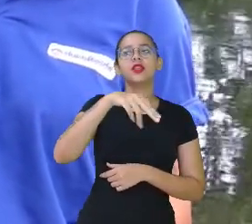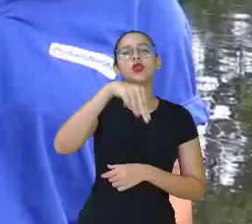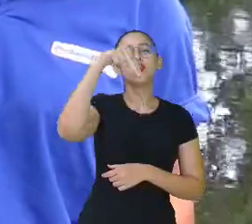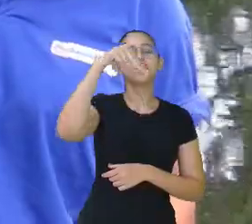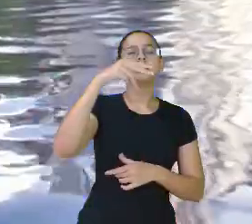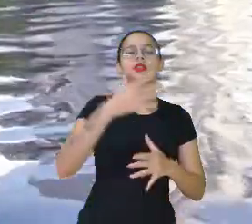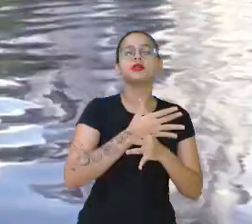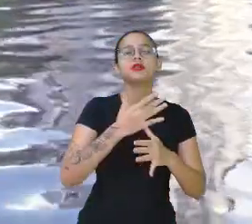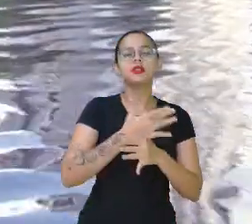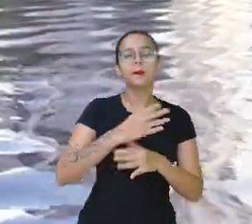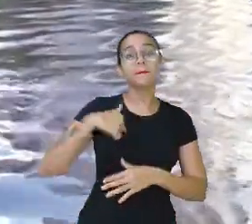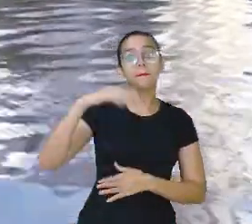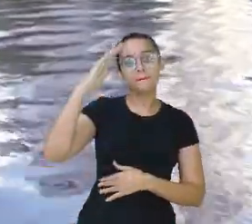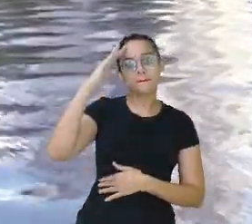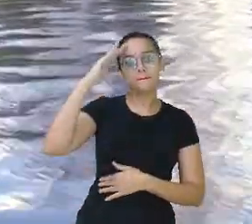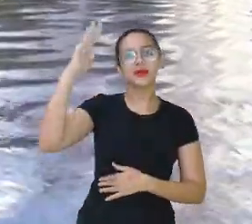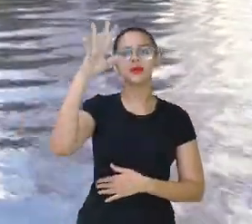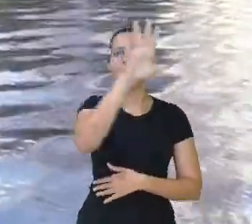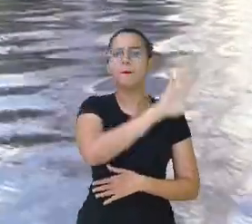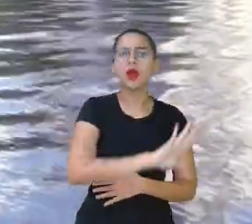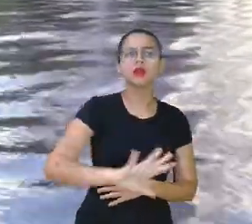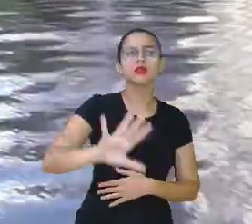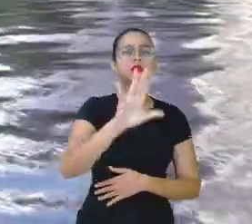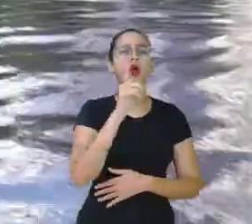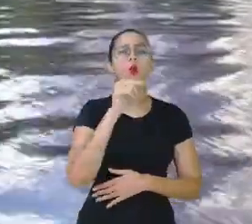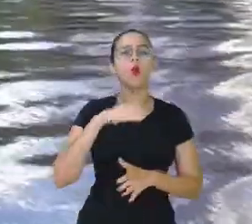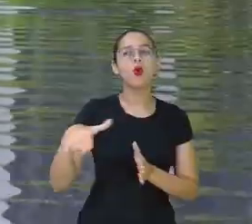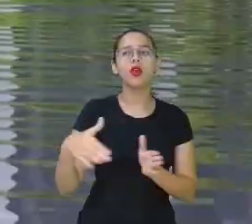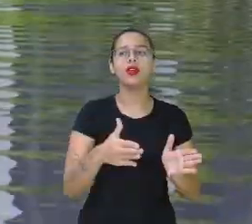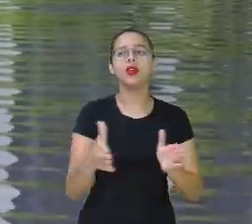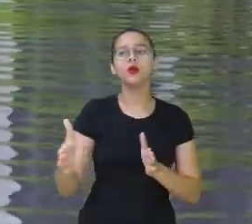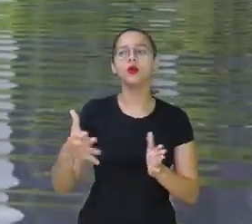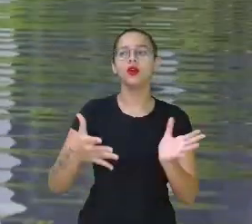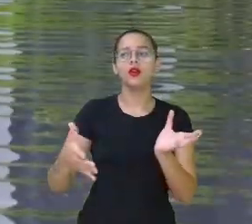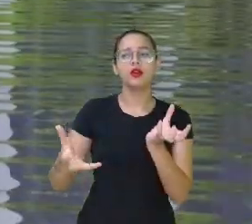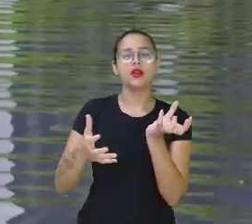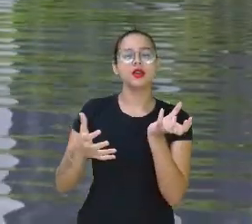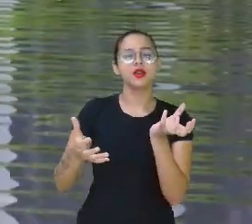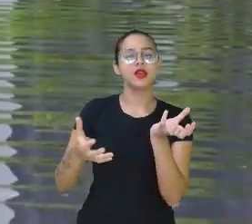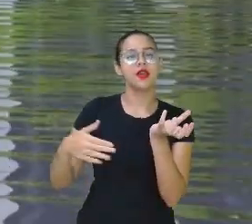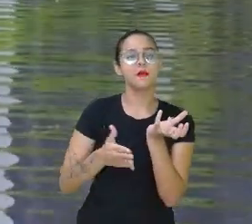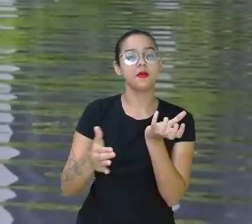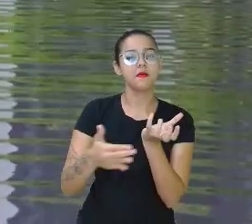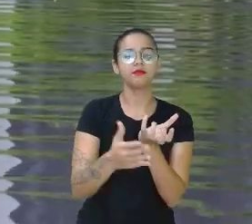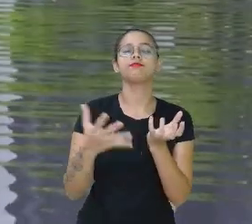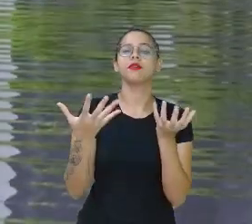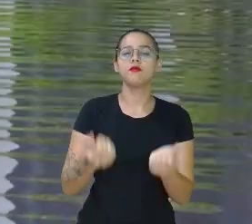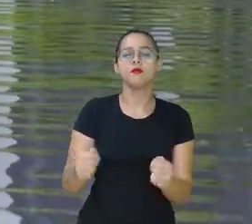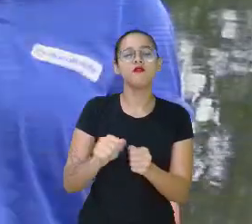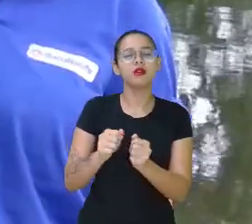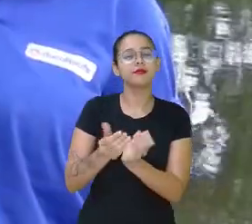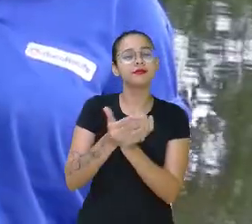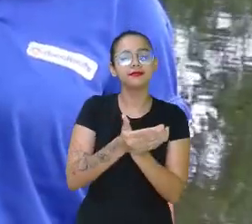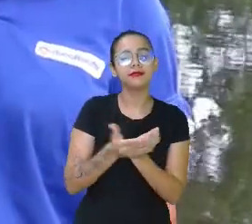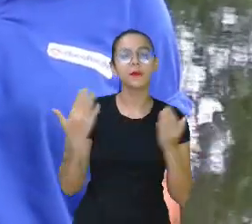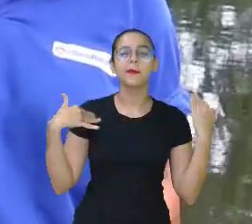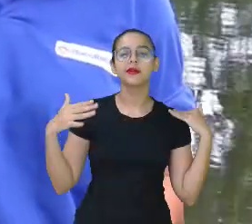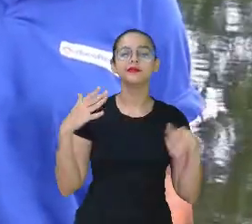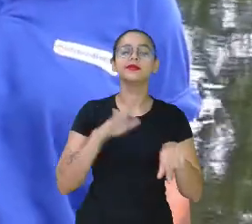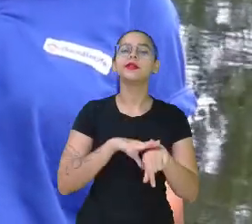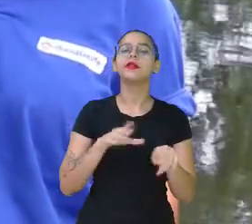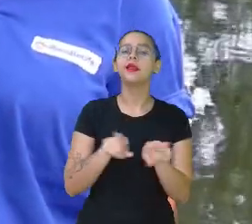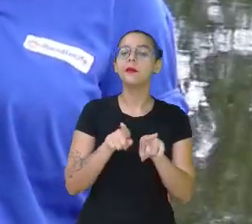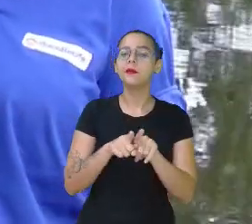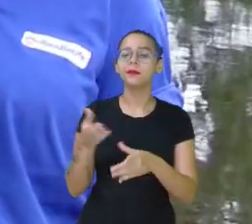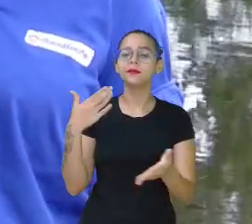como principal paisagem o rio Capibaribe. Hoje nós vamos fazer um passeio de barco e também conversar, trocar